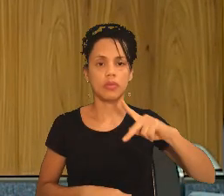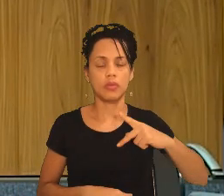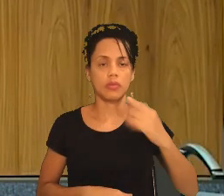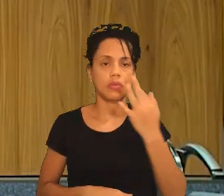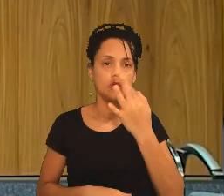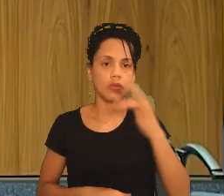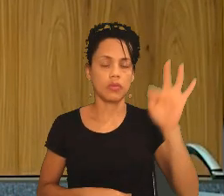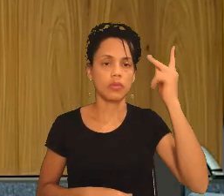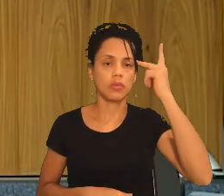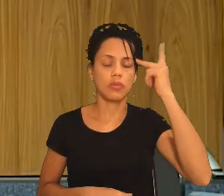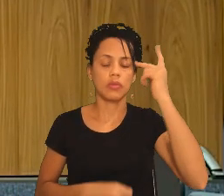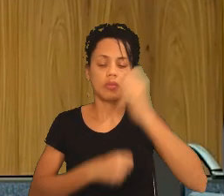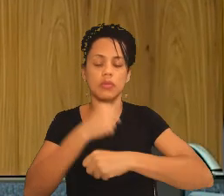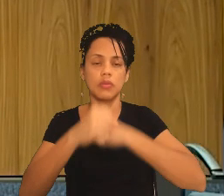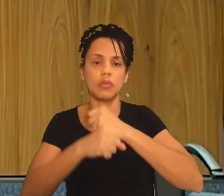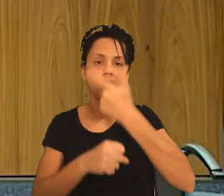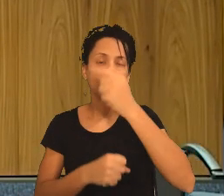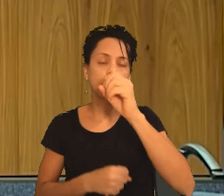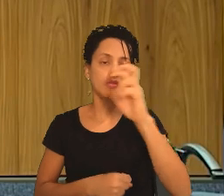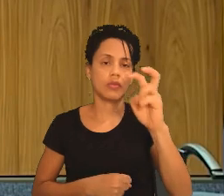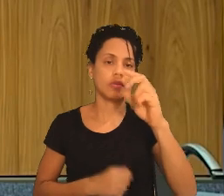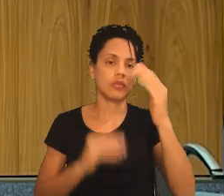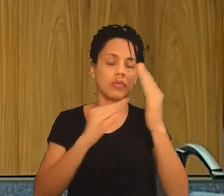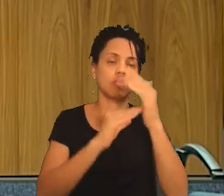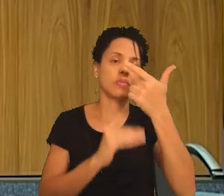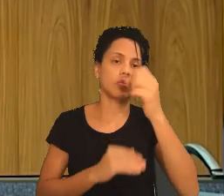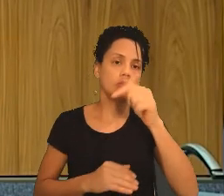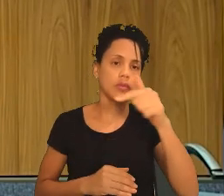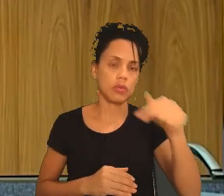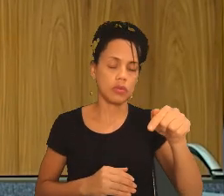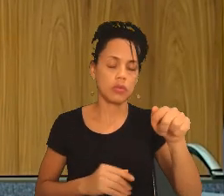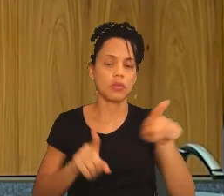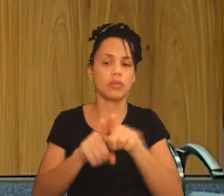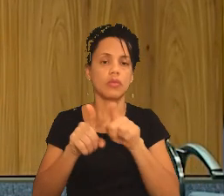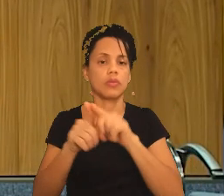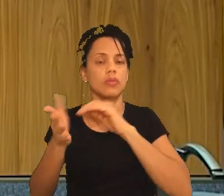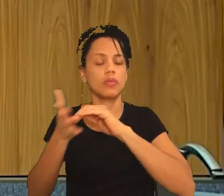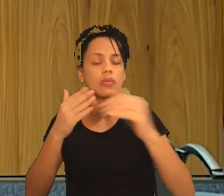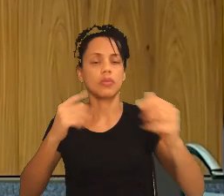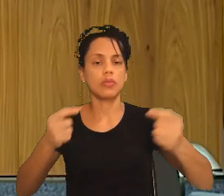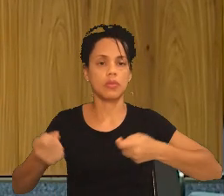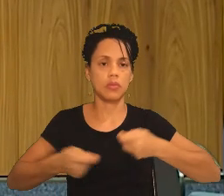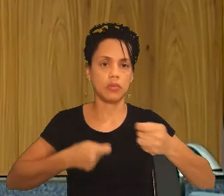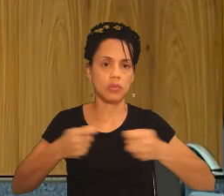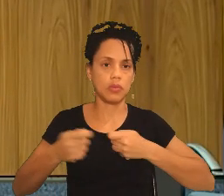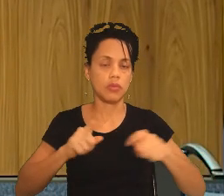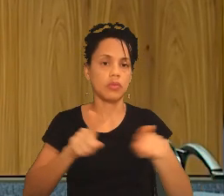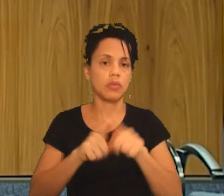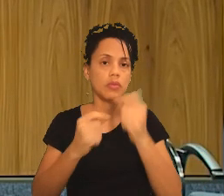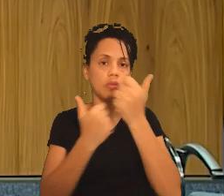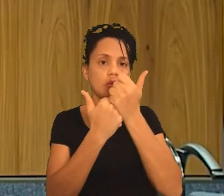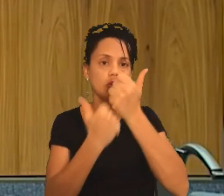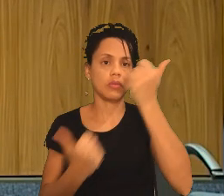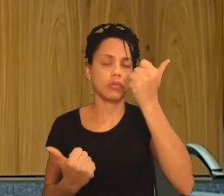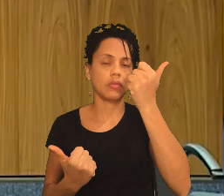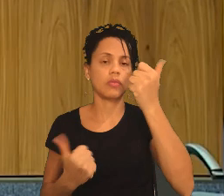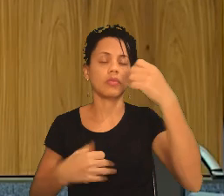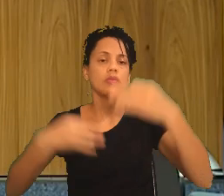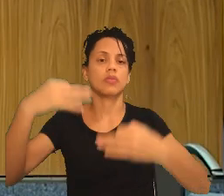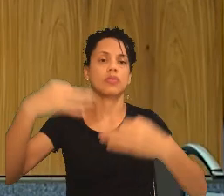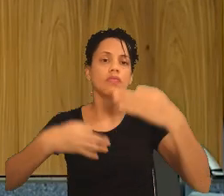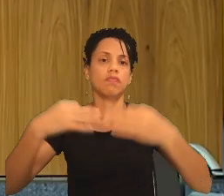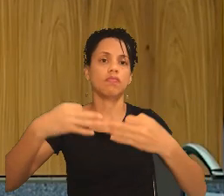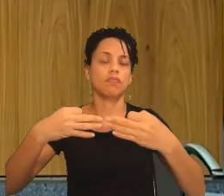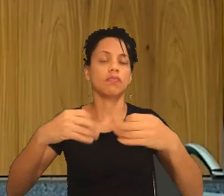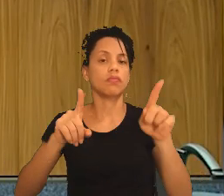Rio de Janeiro. É graduado em Direito pela Universidade de São Paulo. Ele foi servidor do Ministério Público Federal em São Paulo